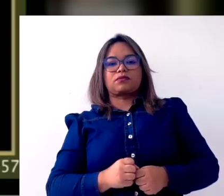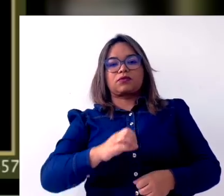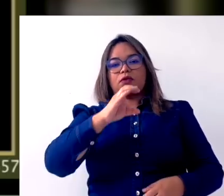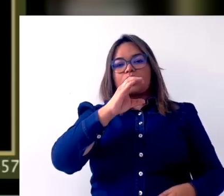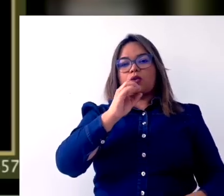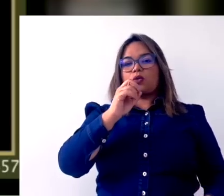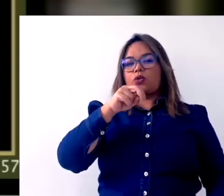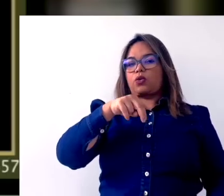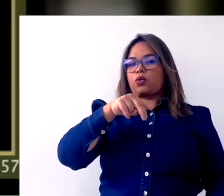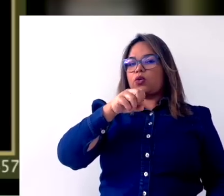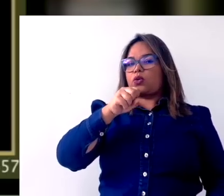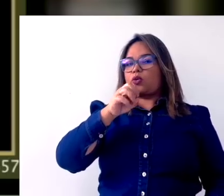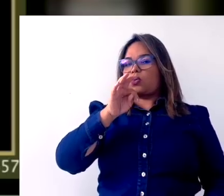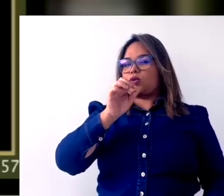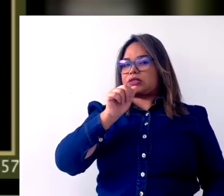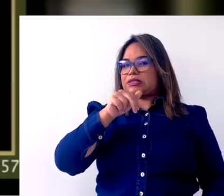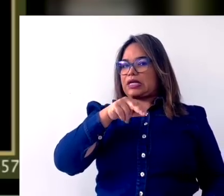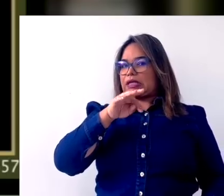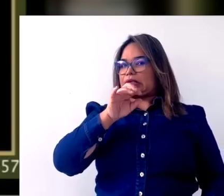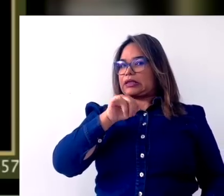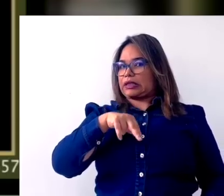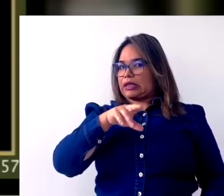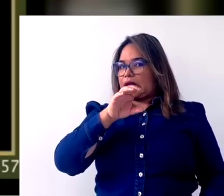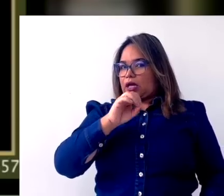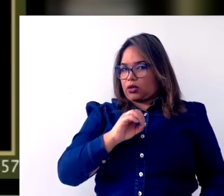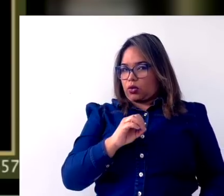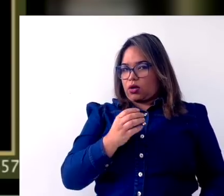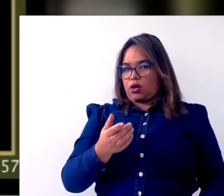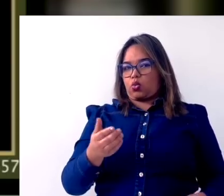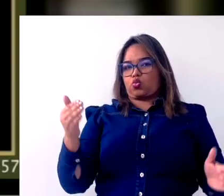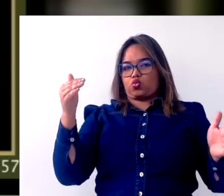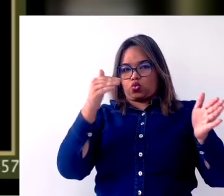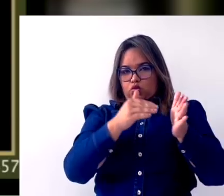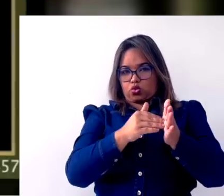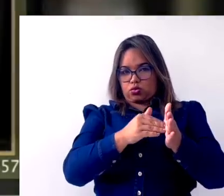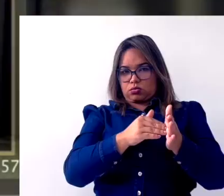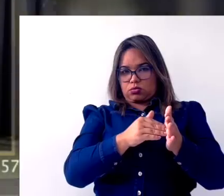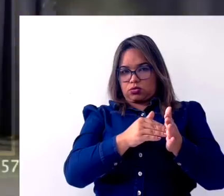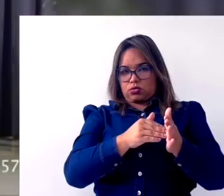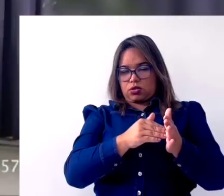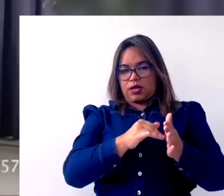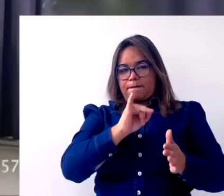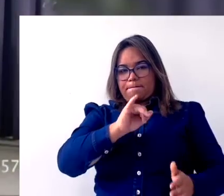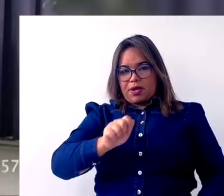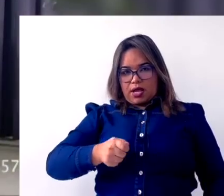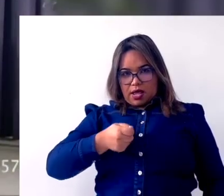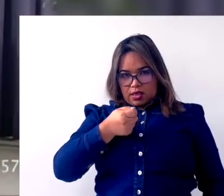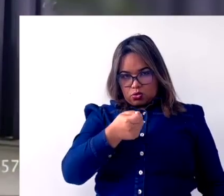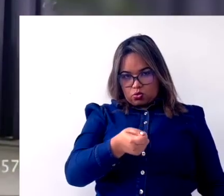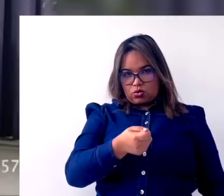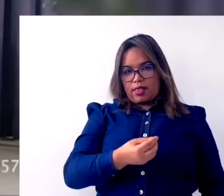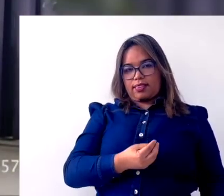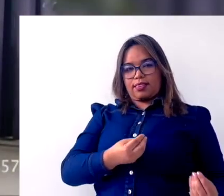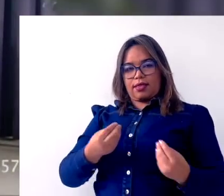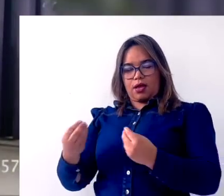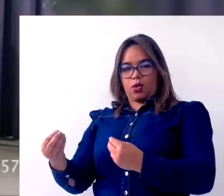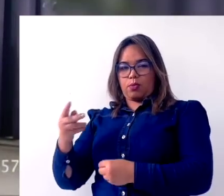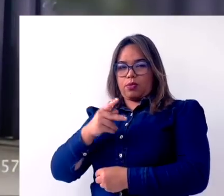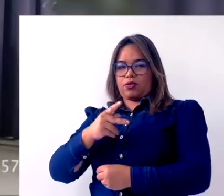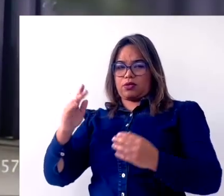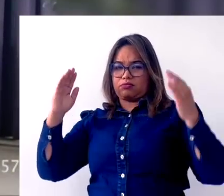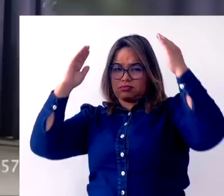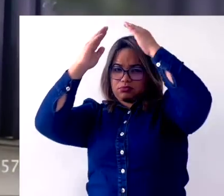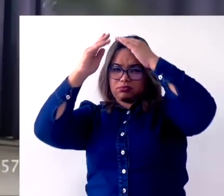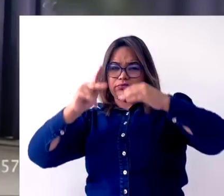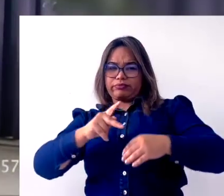inteiramente verdade. O papado nada mais é do que o fantasma do falecido Império Romano, que senta coroado sobre o seu